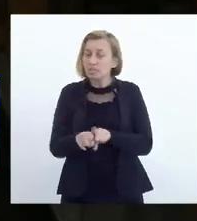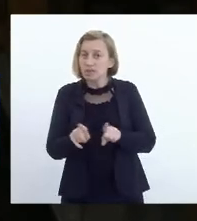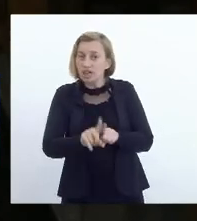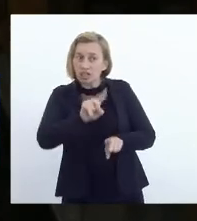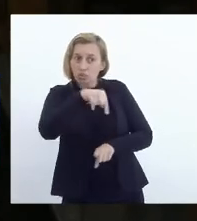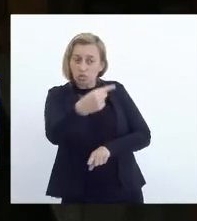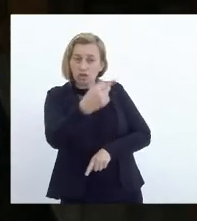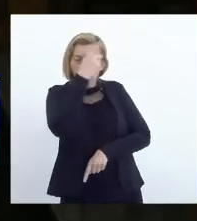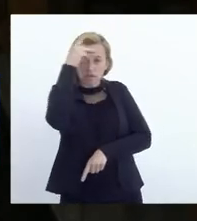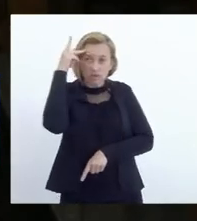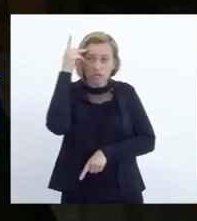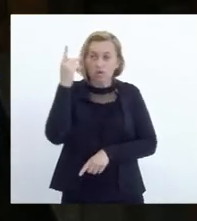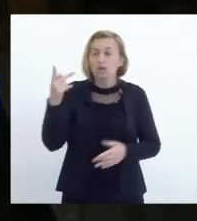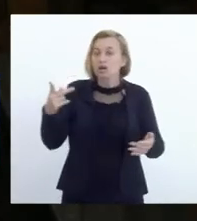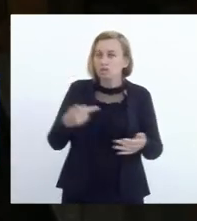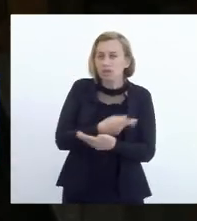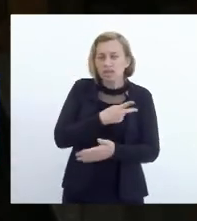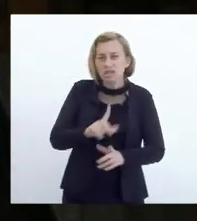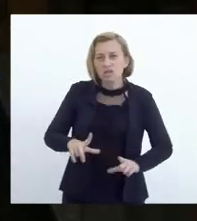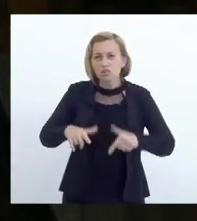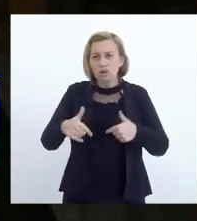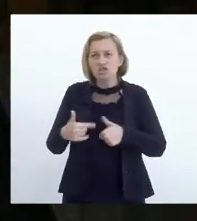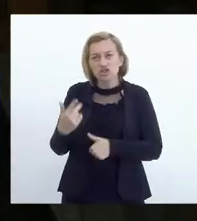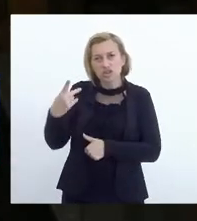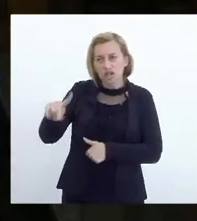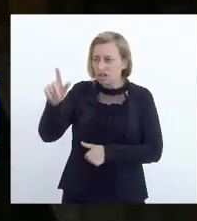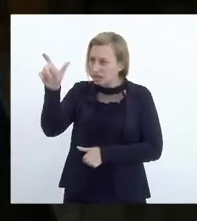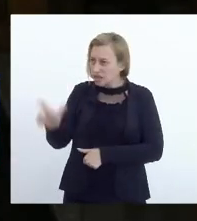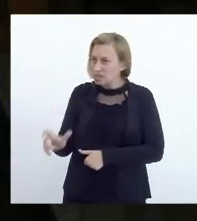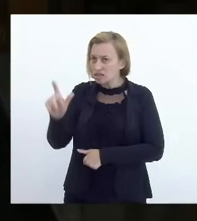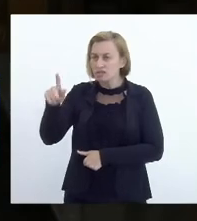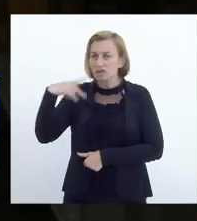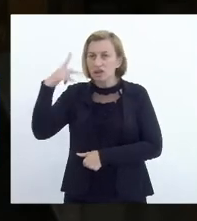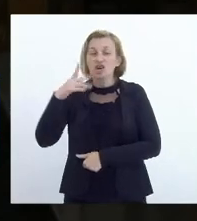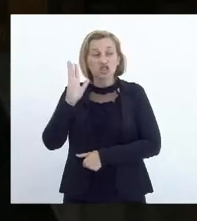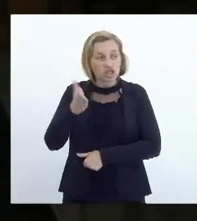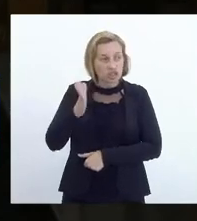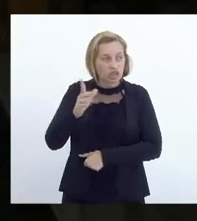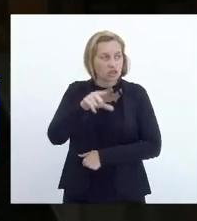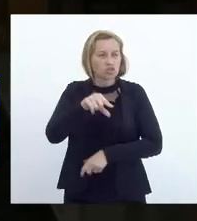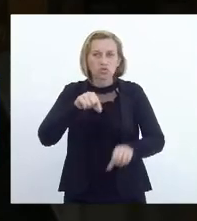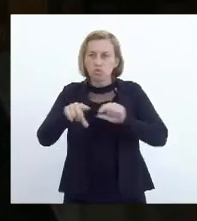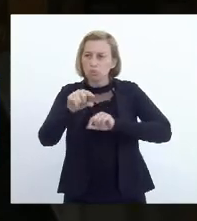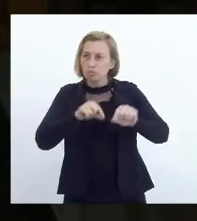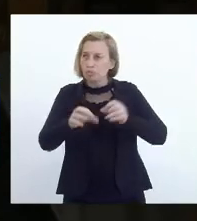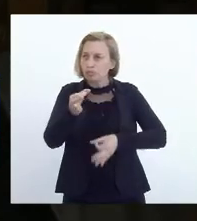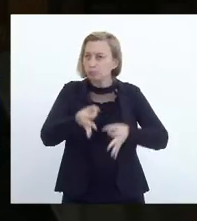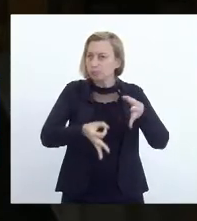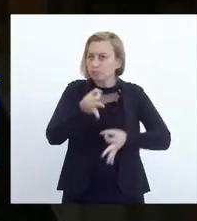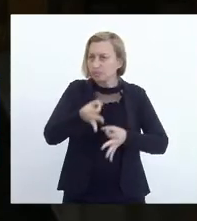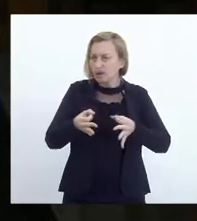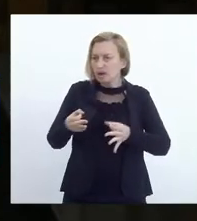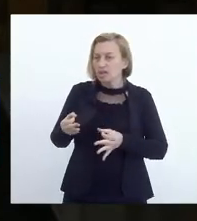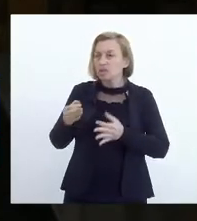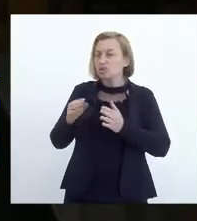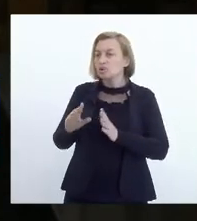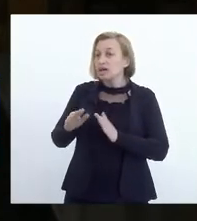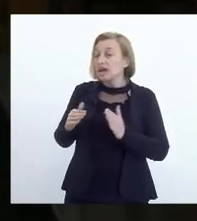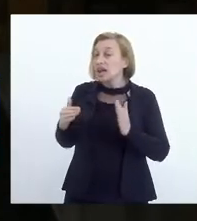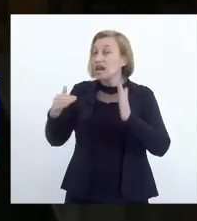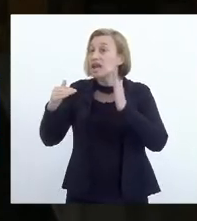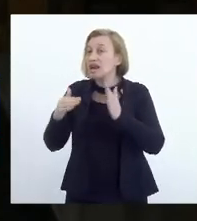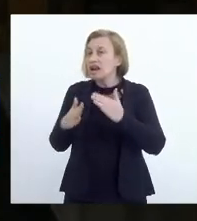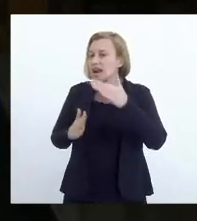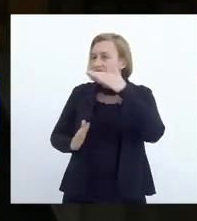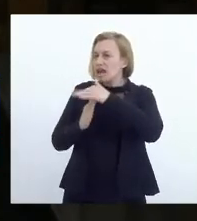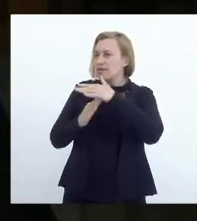está acontecendo nas ações desse parlamentar, que inclusive já tem decisões judiciais estabelecendo limites à sua